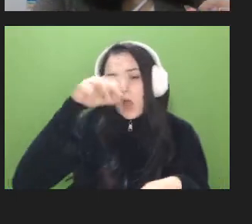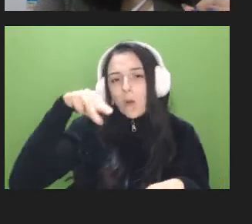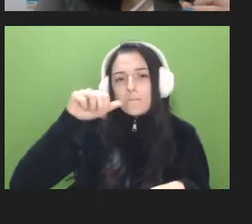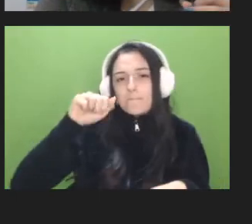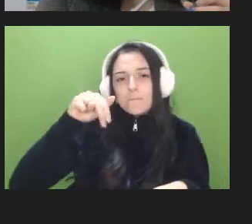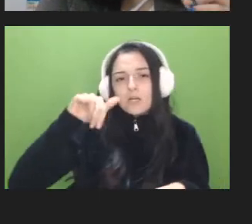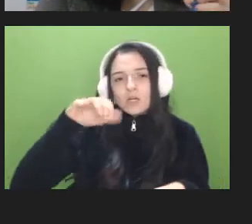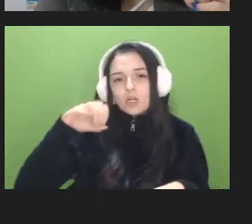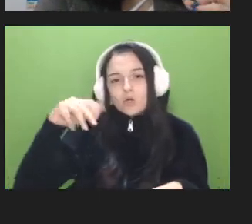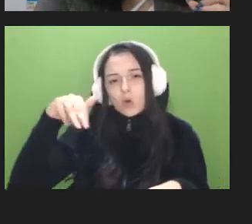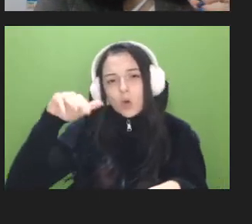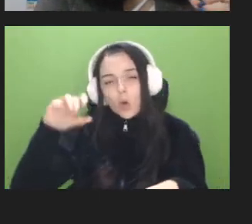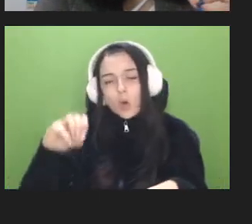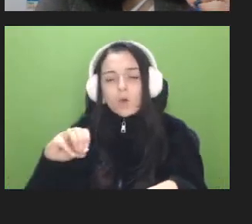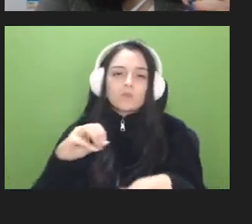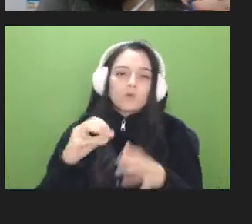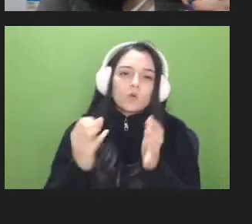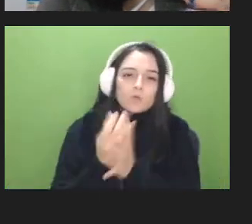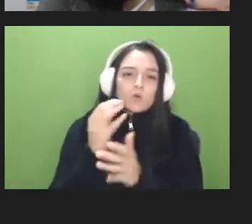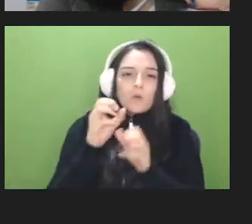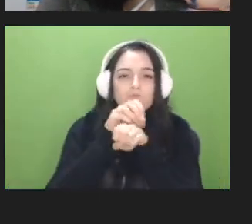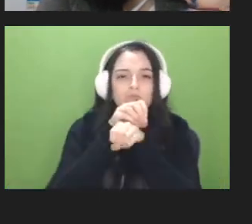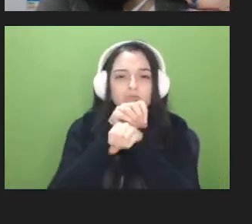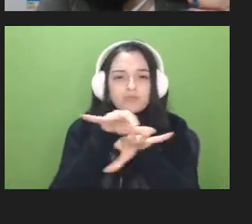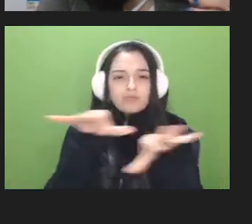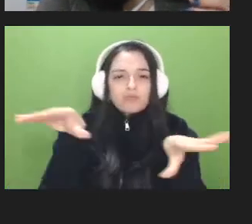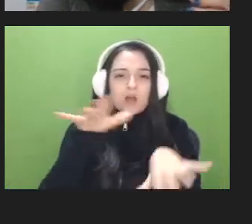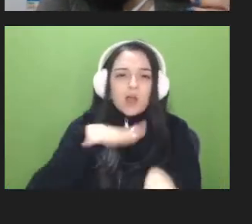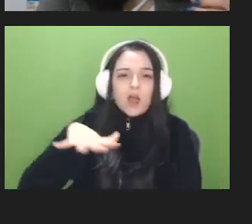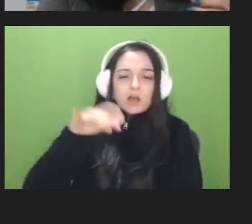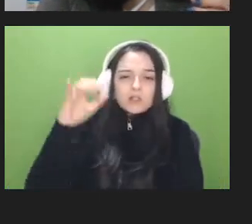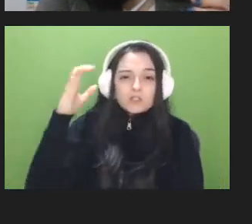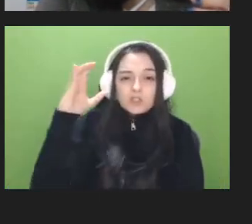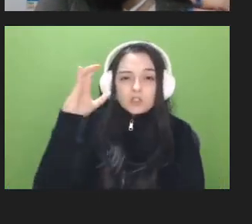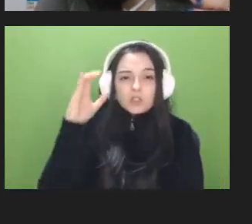ser difundido, estabelecido,